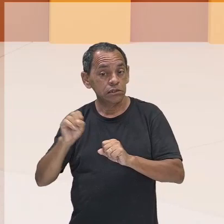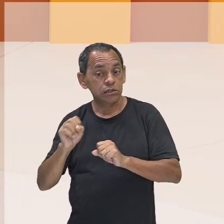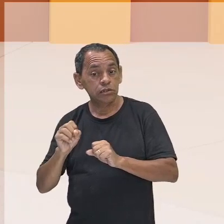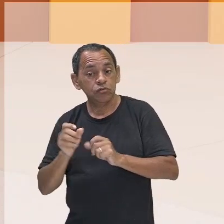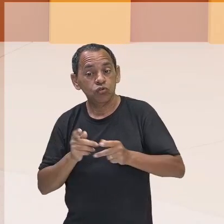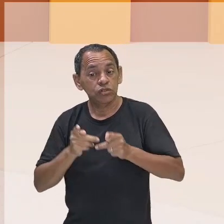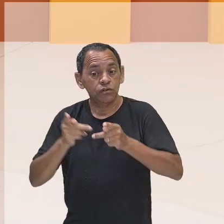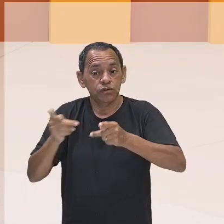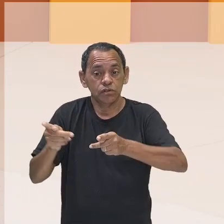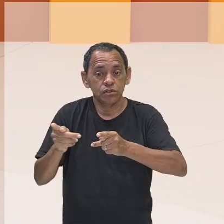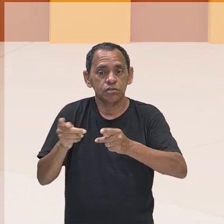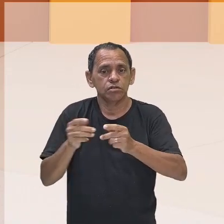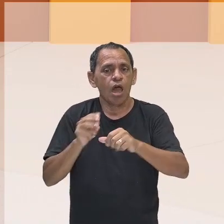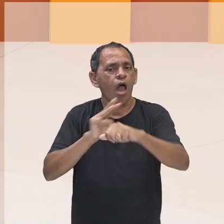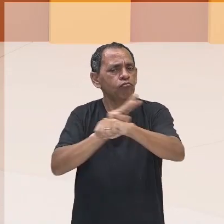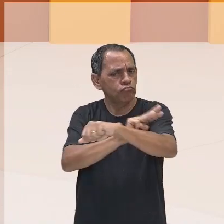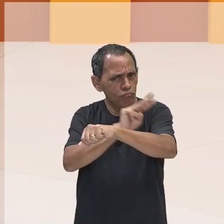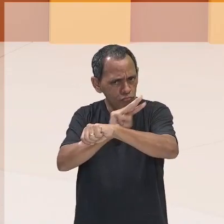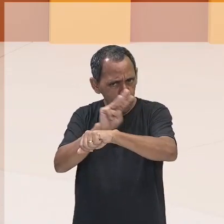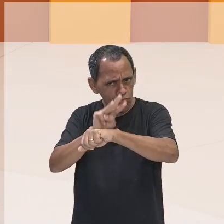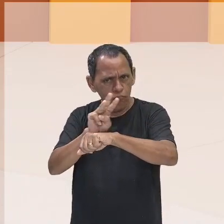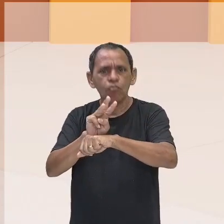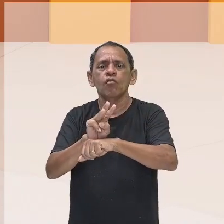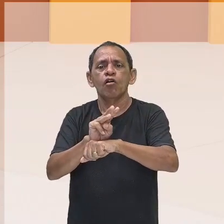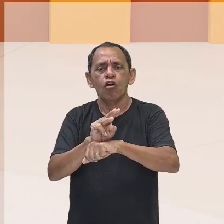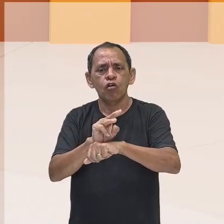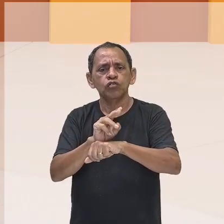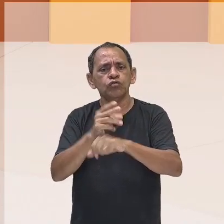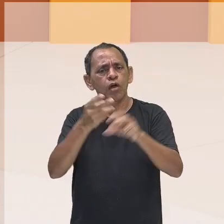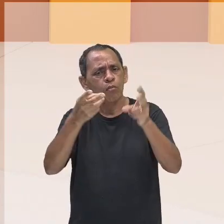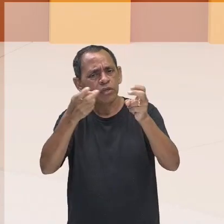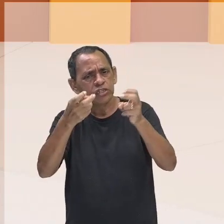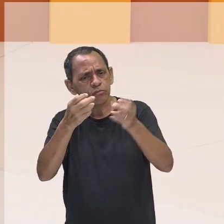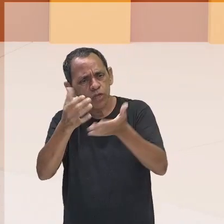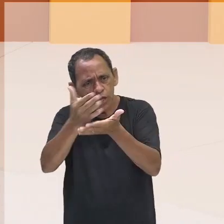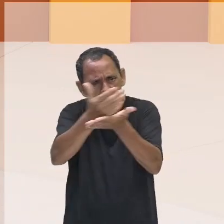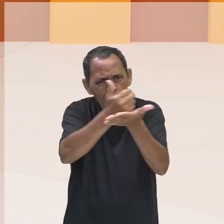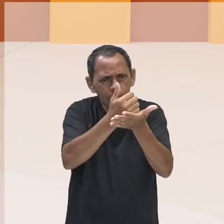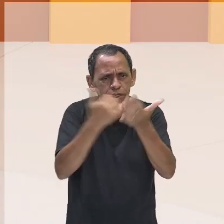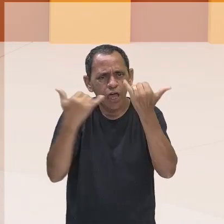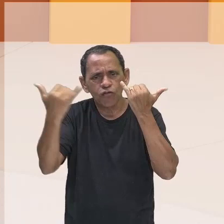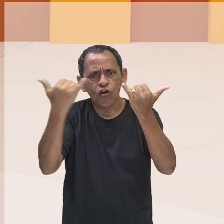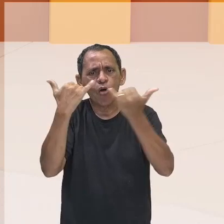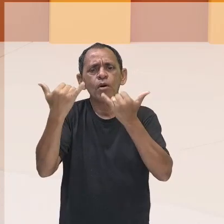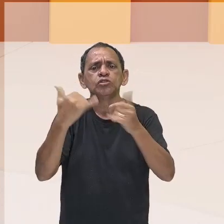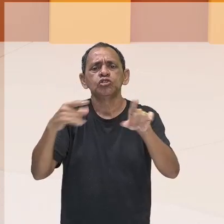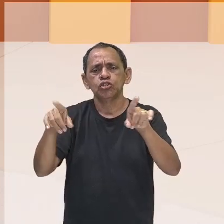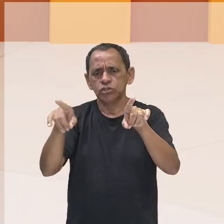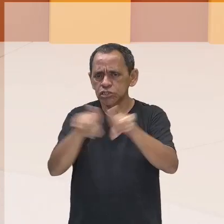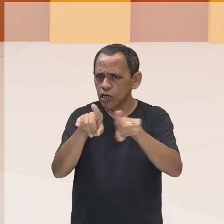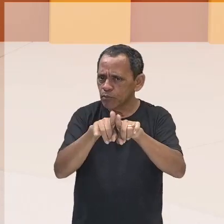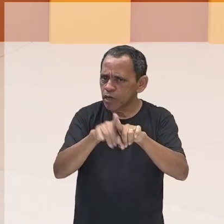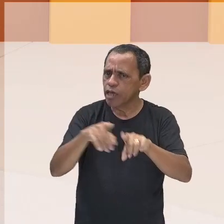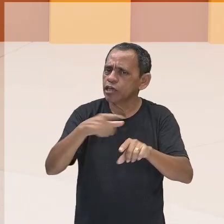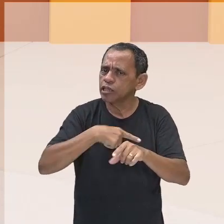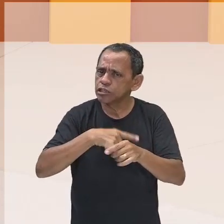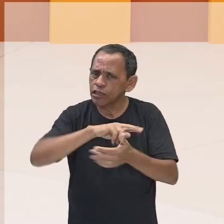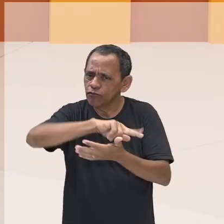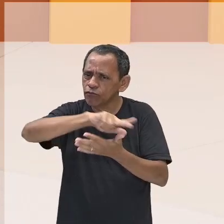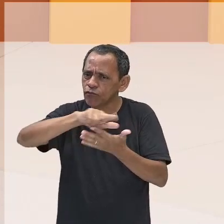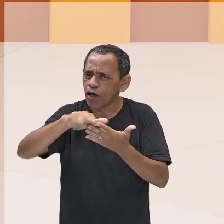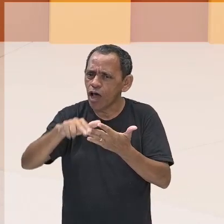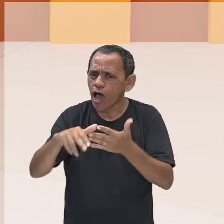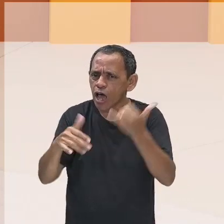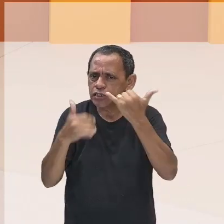ficam lá no ar, né? Ficam em órbita, e aí alguns intercalam ali, eles revezam, enquanto